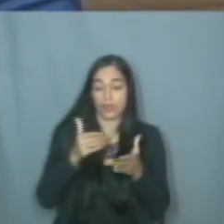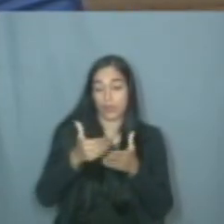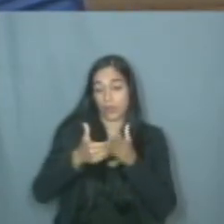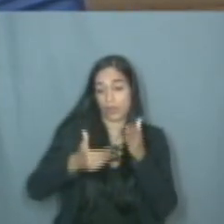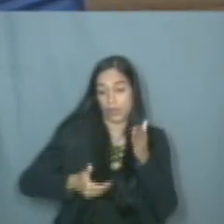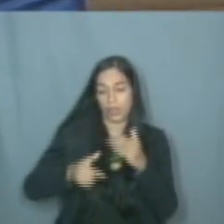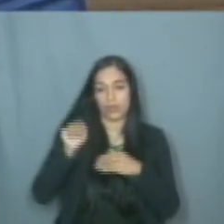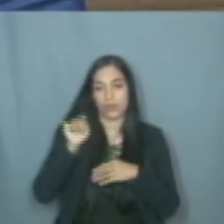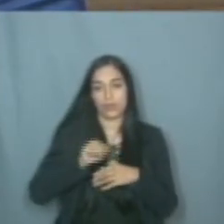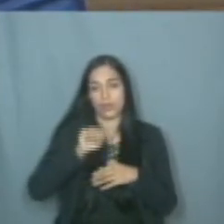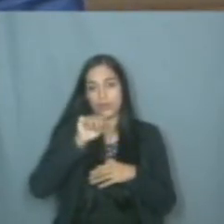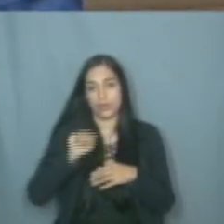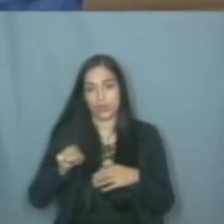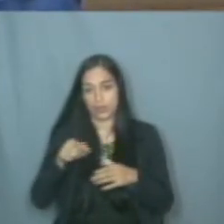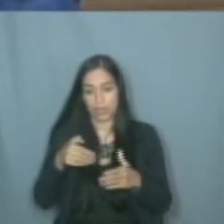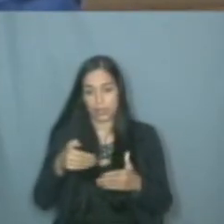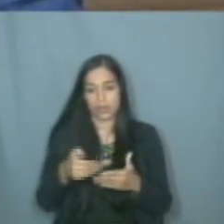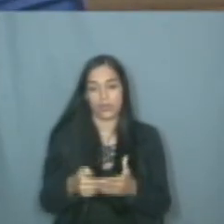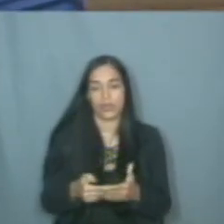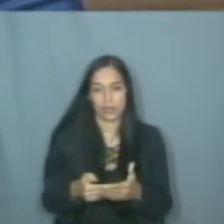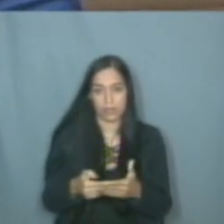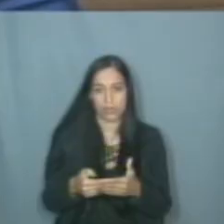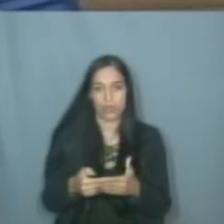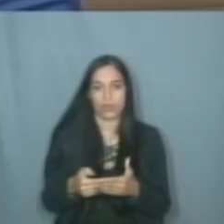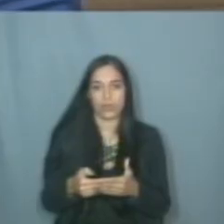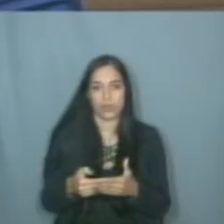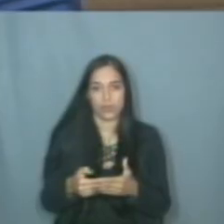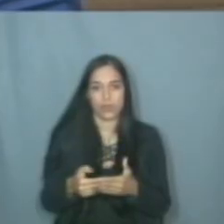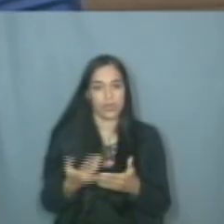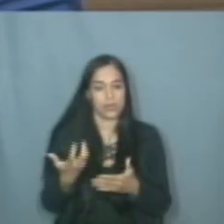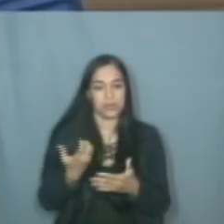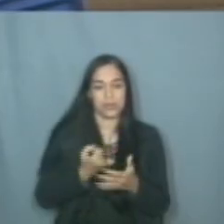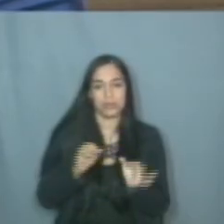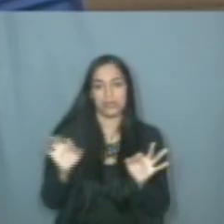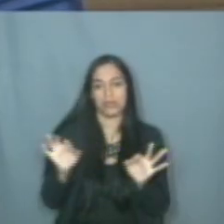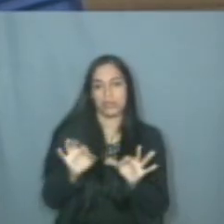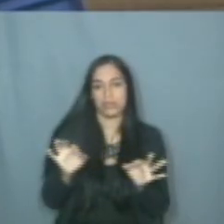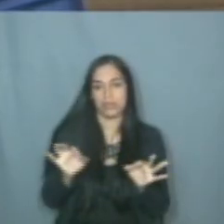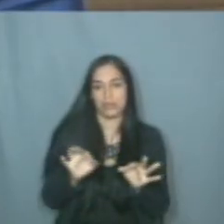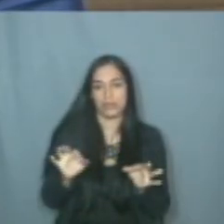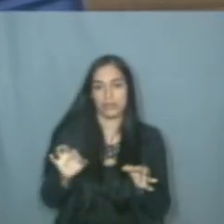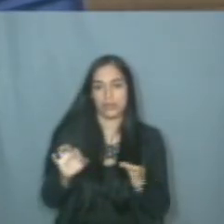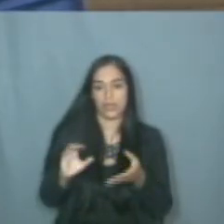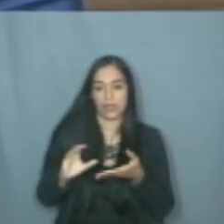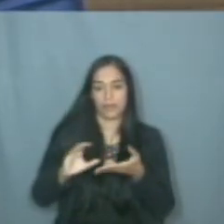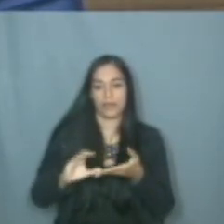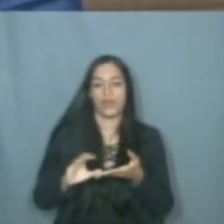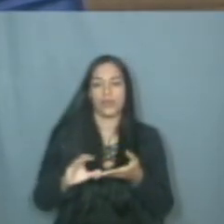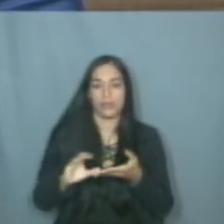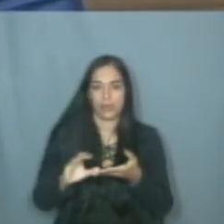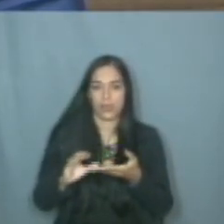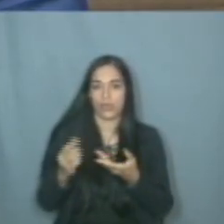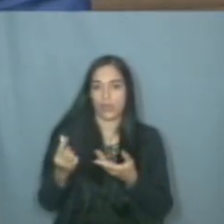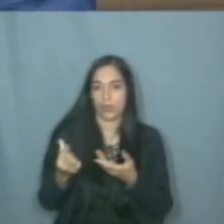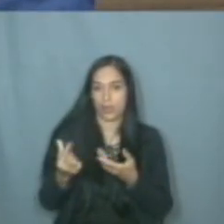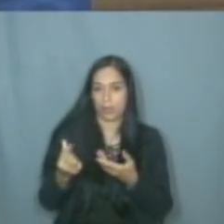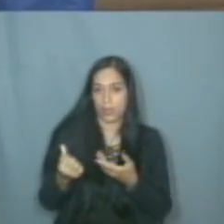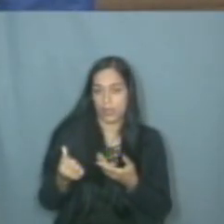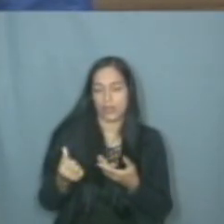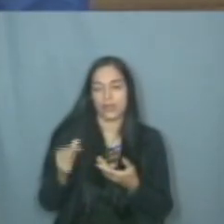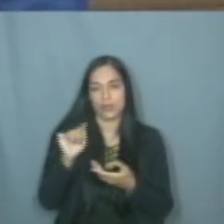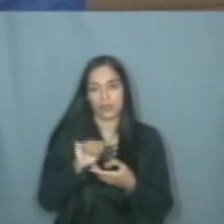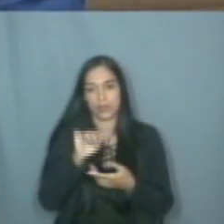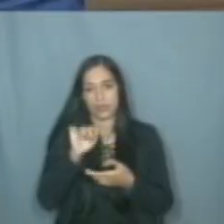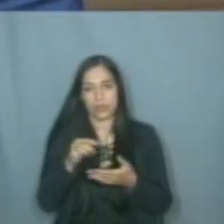contratos rescindidos recentemente, sem, no entanto, receberem as verbas rescisórias a que fazem jus.